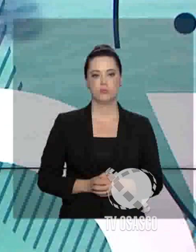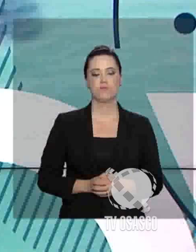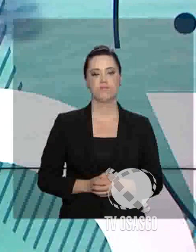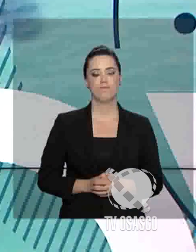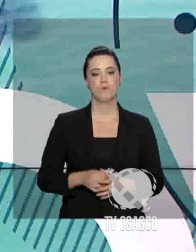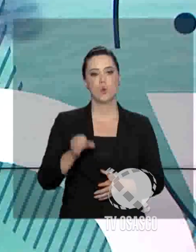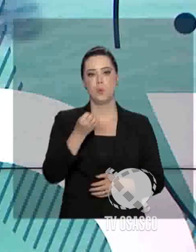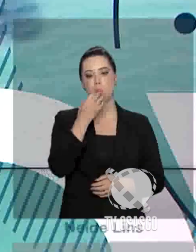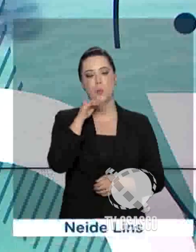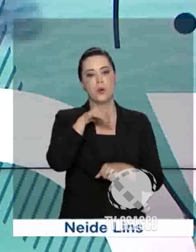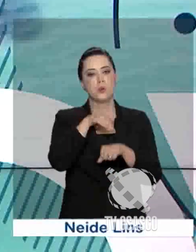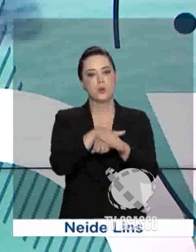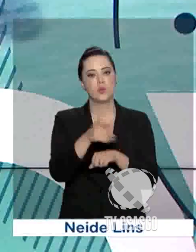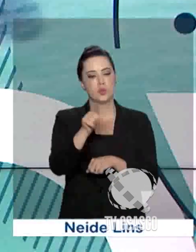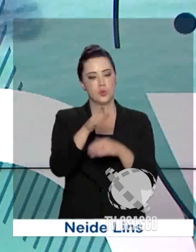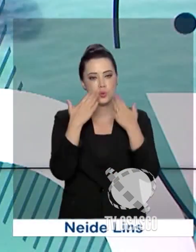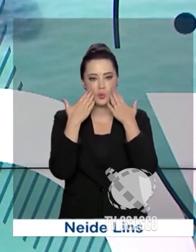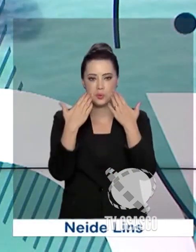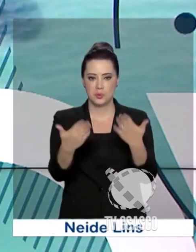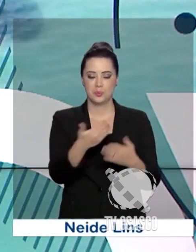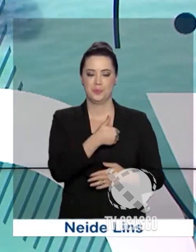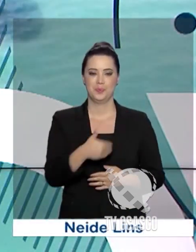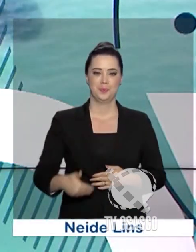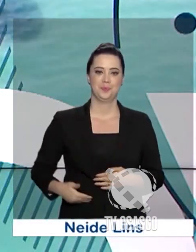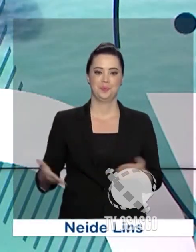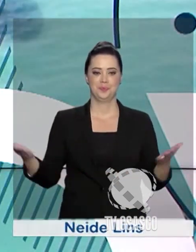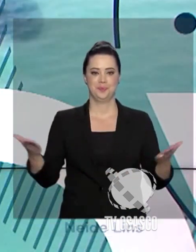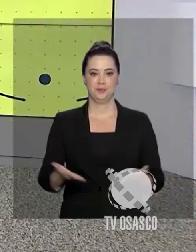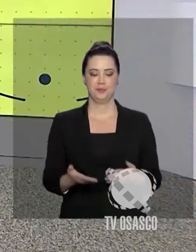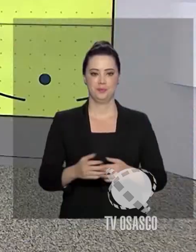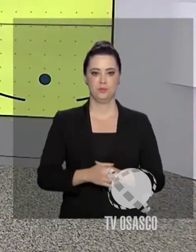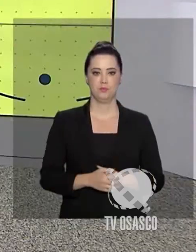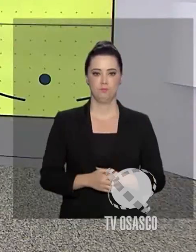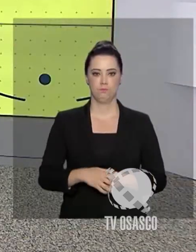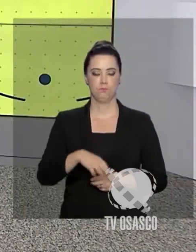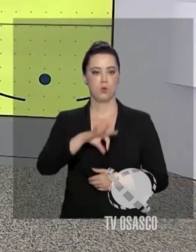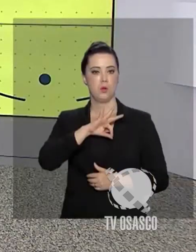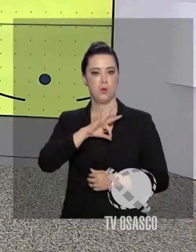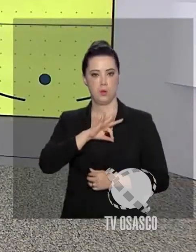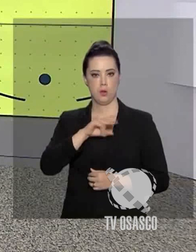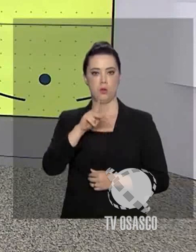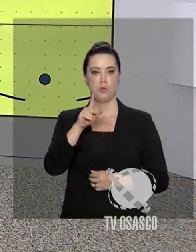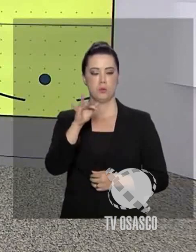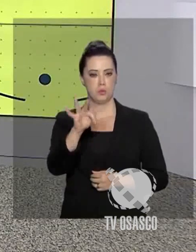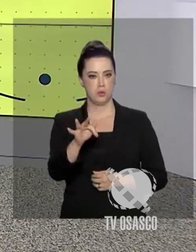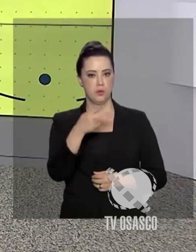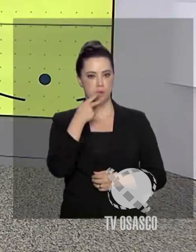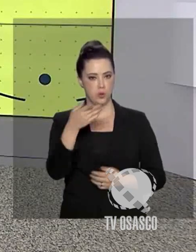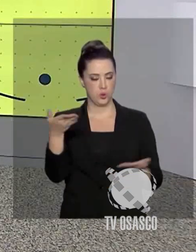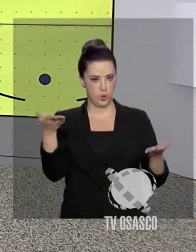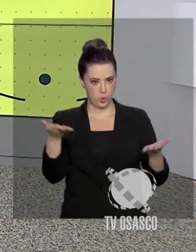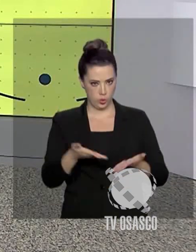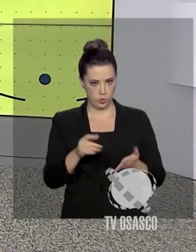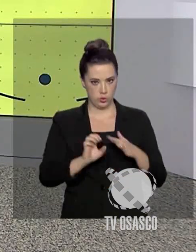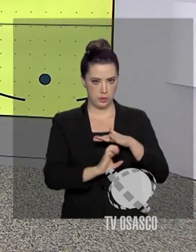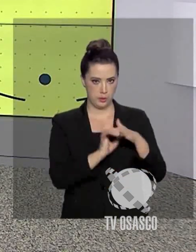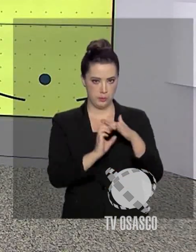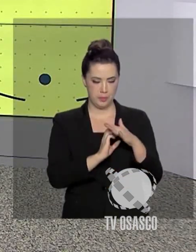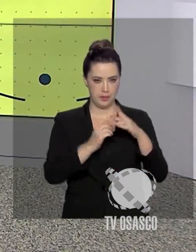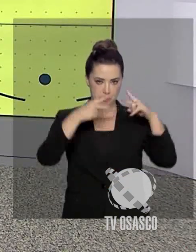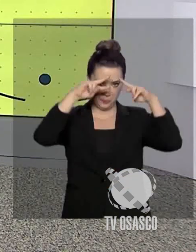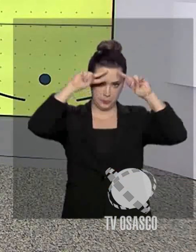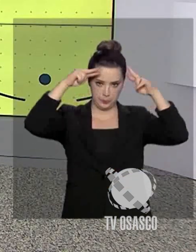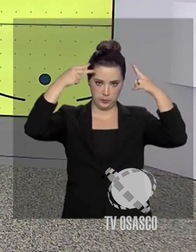Boa noite, já estamos de volta com mais uma edição do Governo Agora. A Polícia Federal afirmou hoje que a empresa grega,